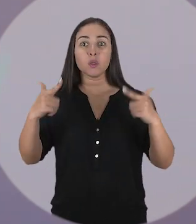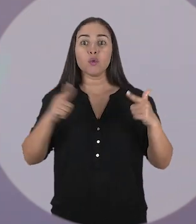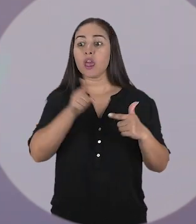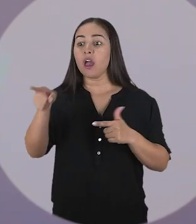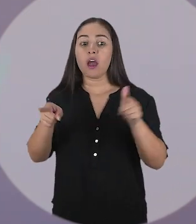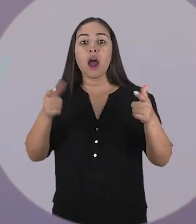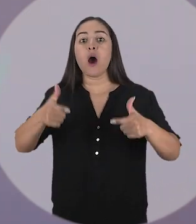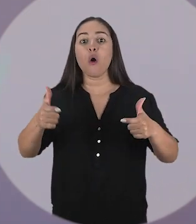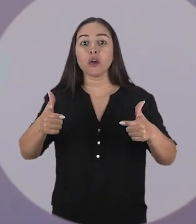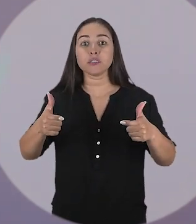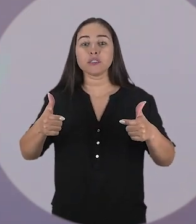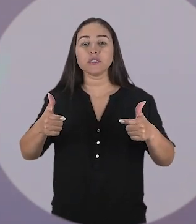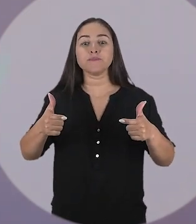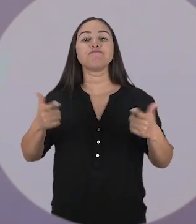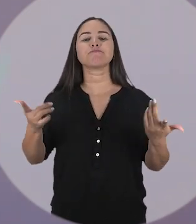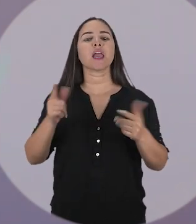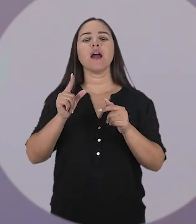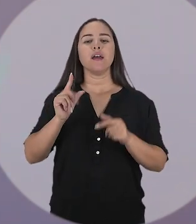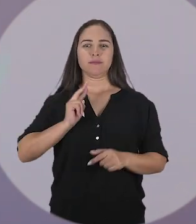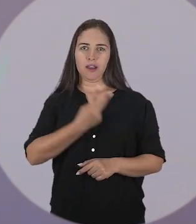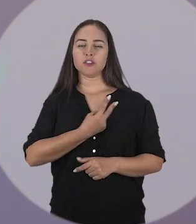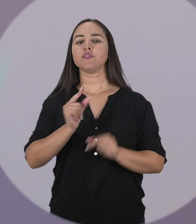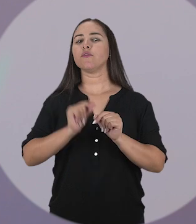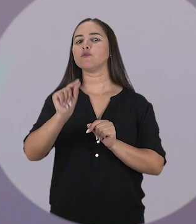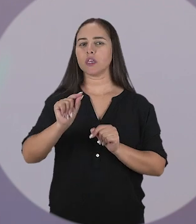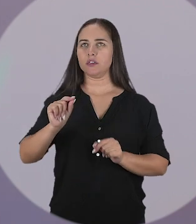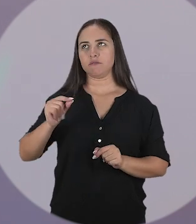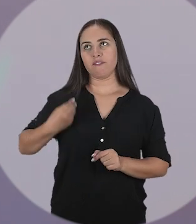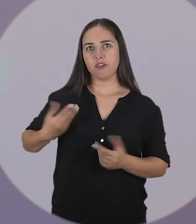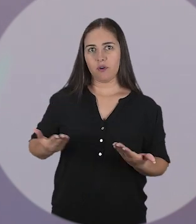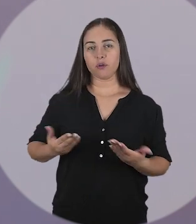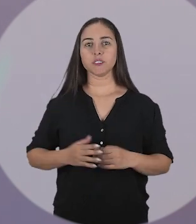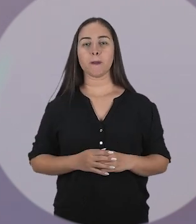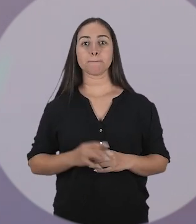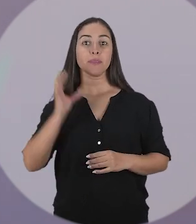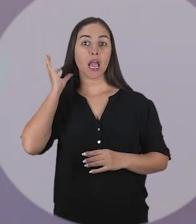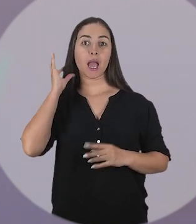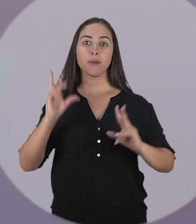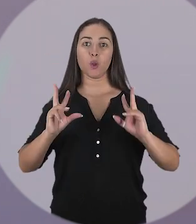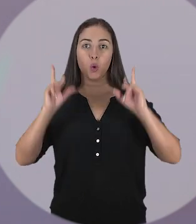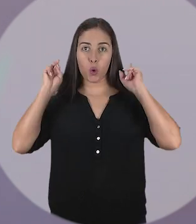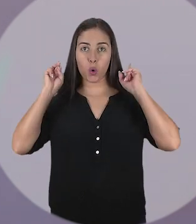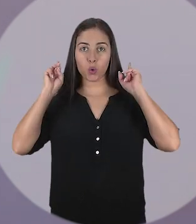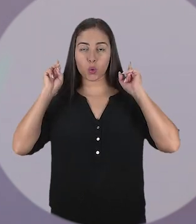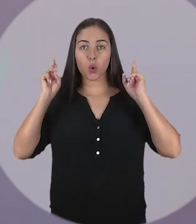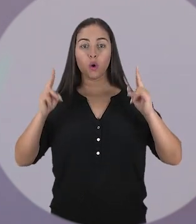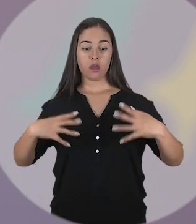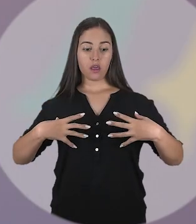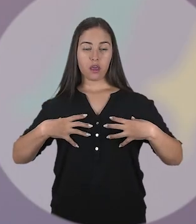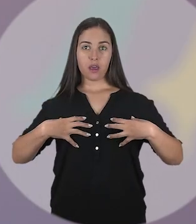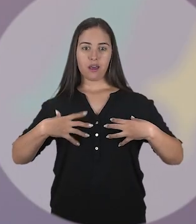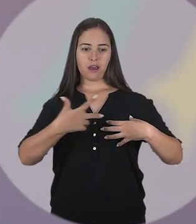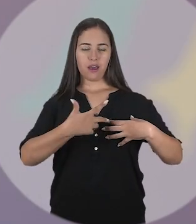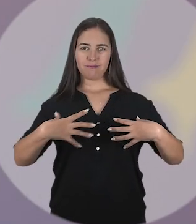travestis fizeram? As que estão hoje vivas, elas cortaram o cabelo e tiraram o peito.